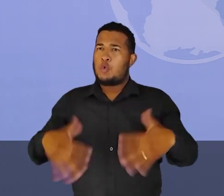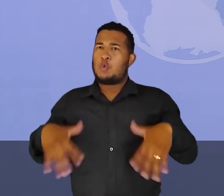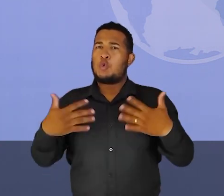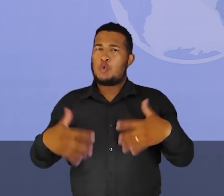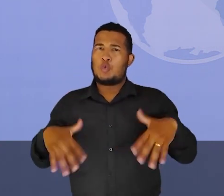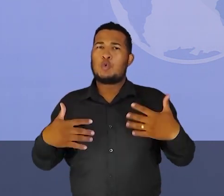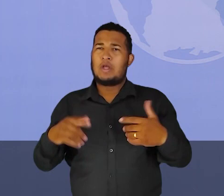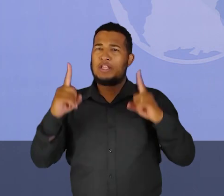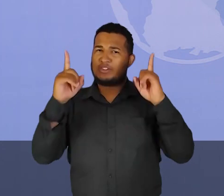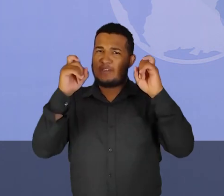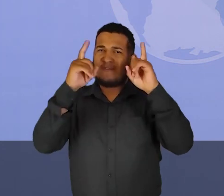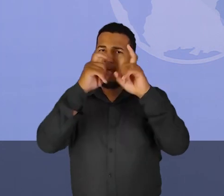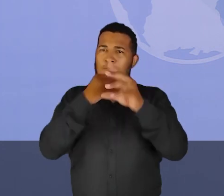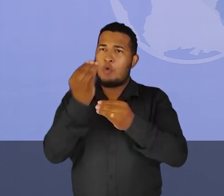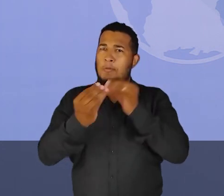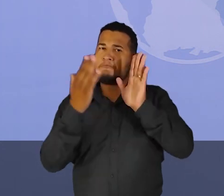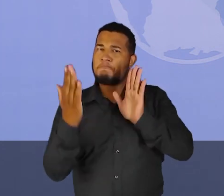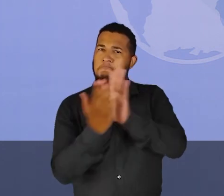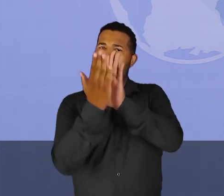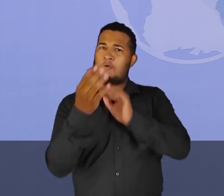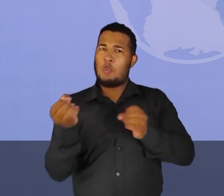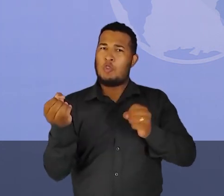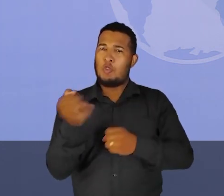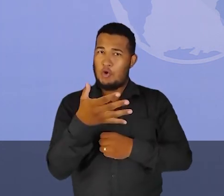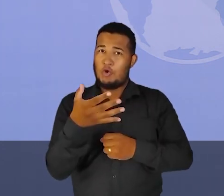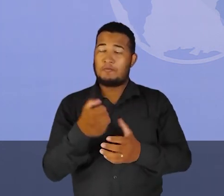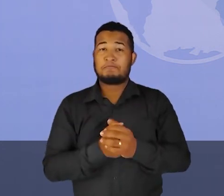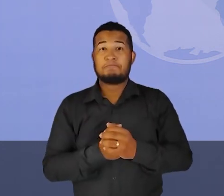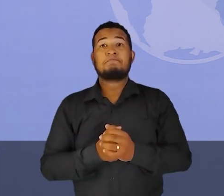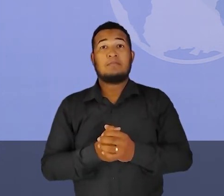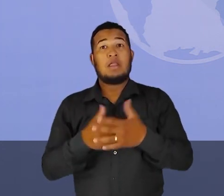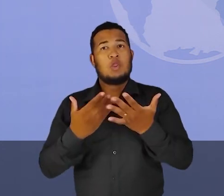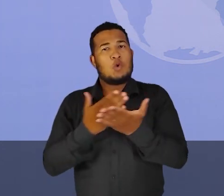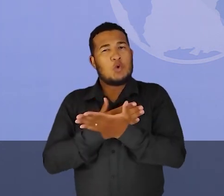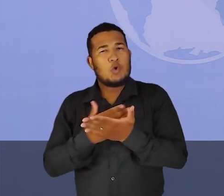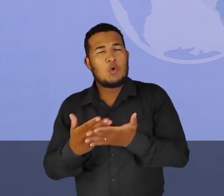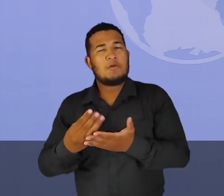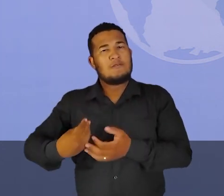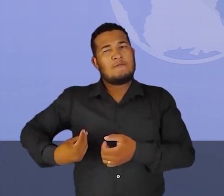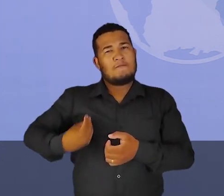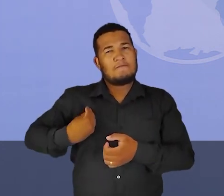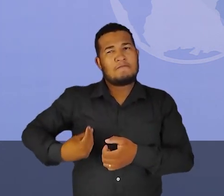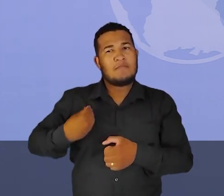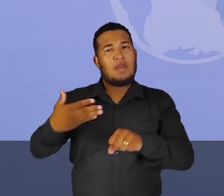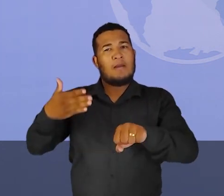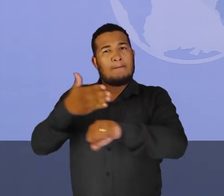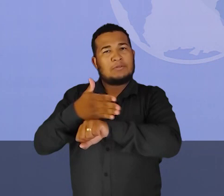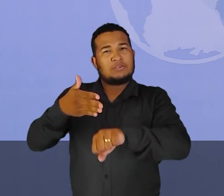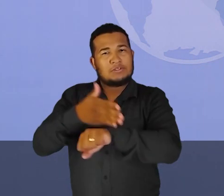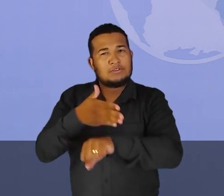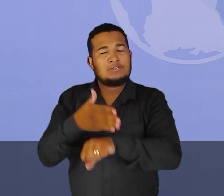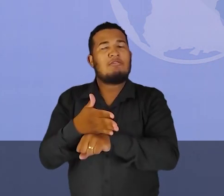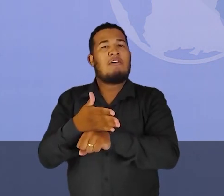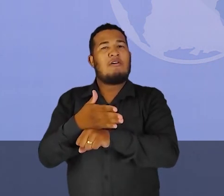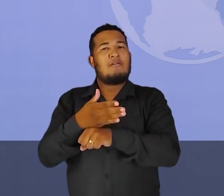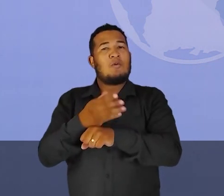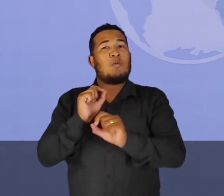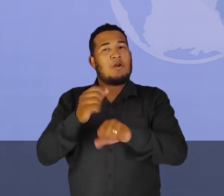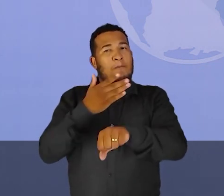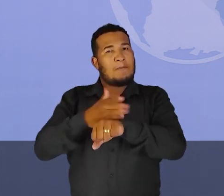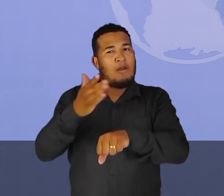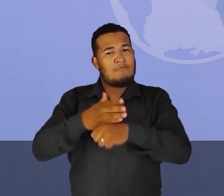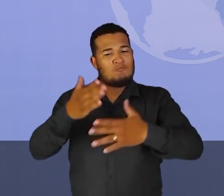têm uma dificuldade de enfrentar o novo. Então, quando você começa a participar, a vivenciar essas atividades, essas